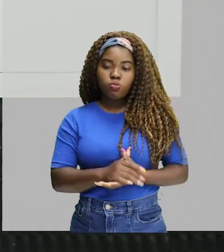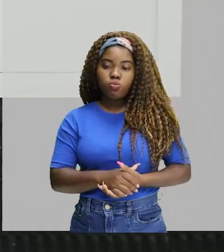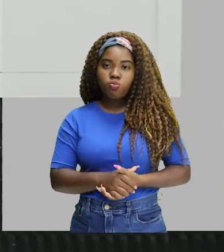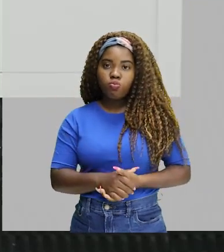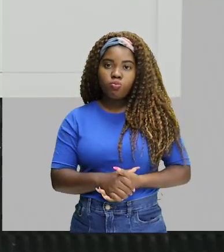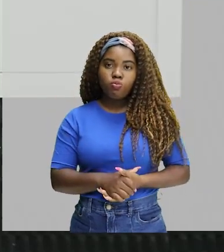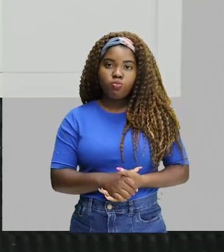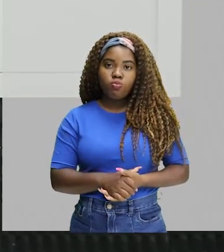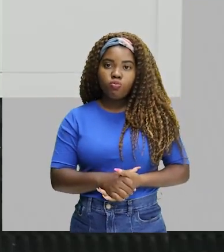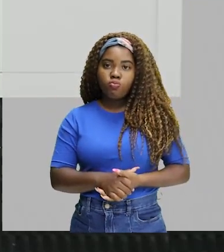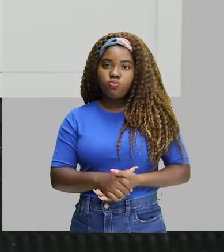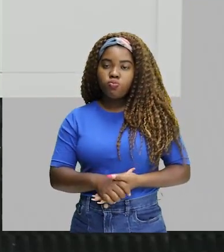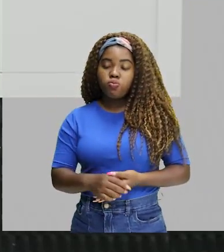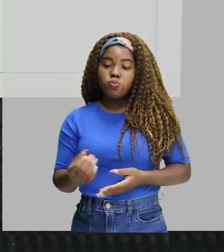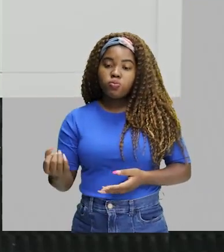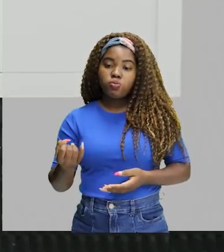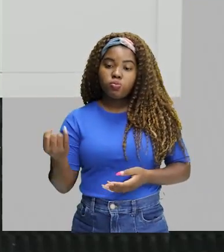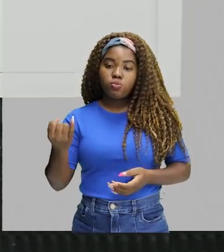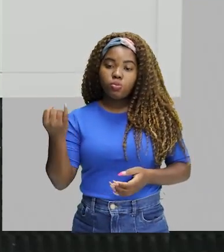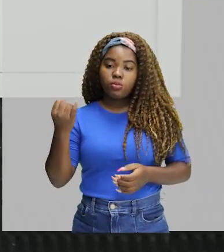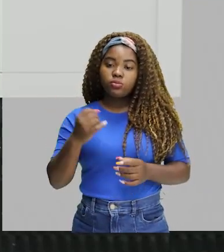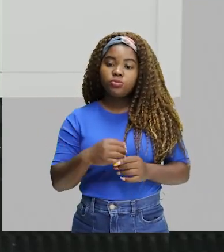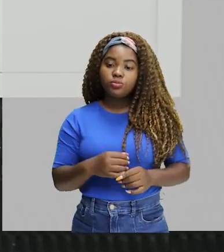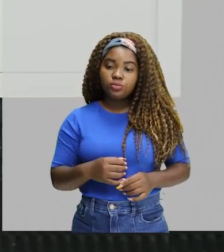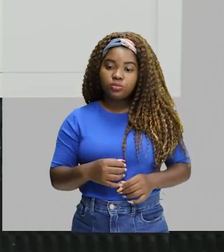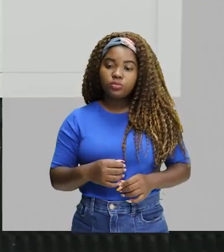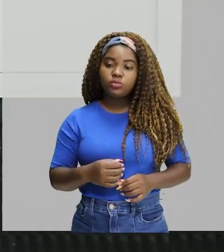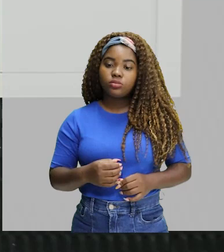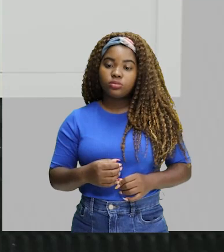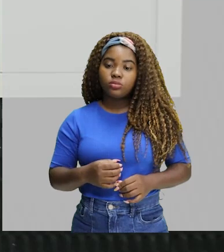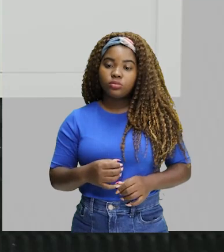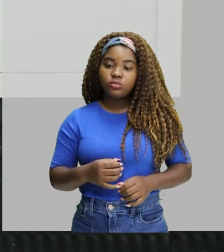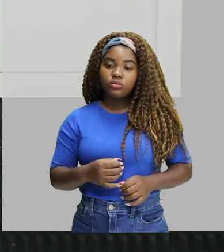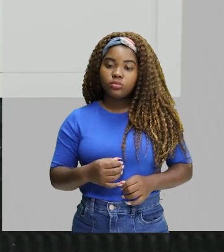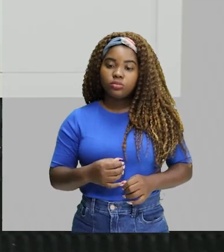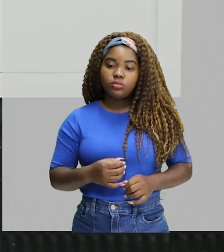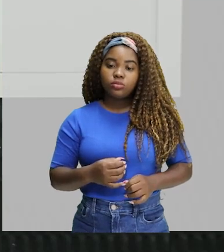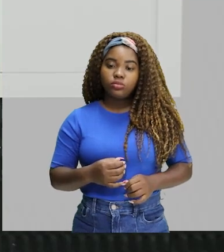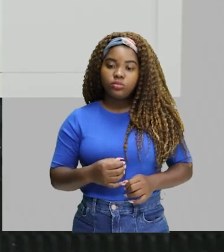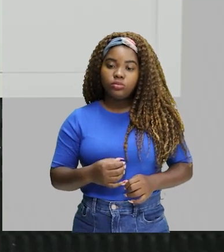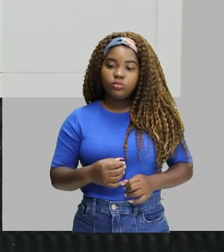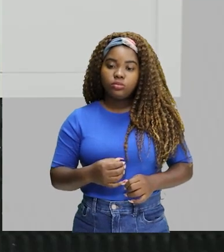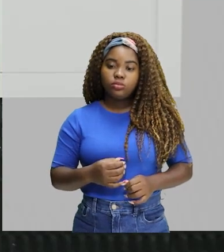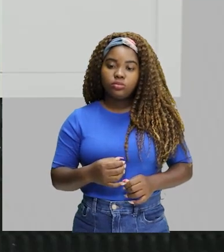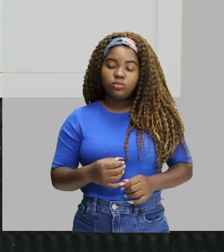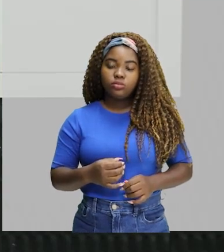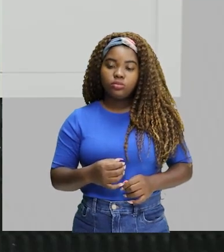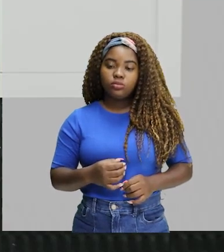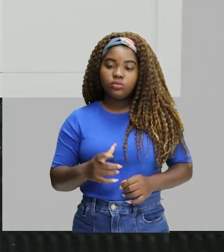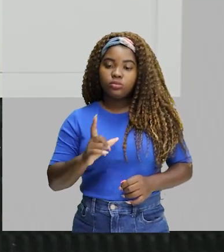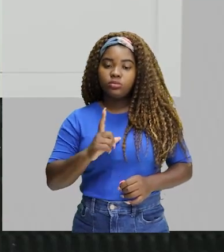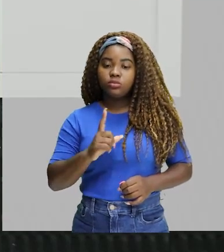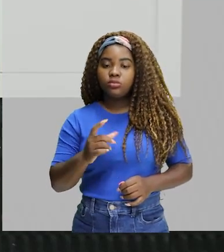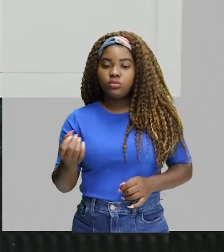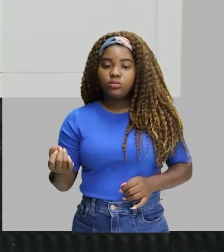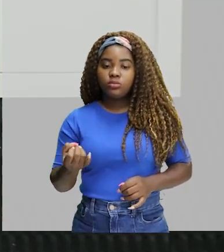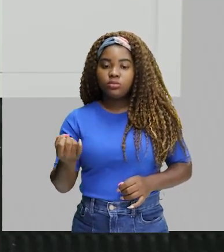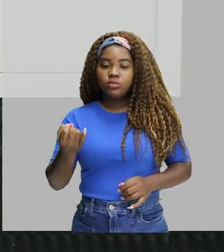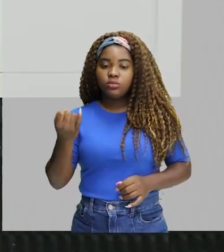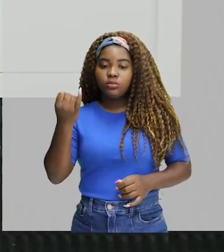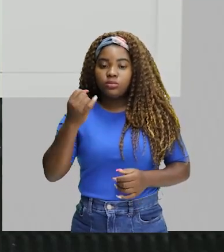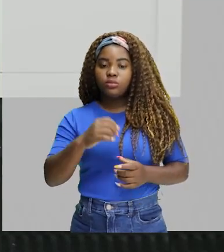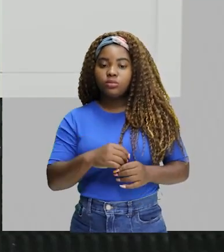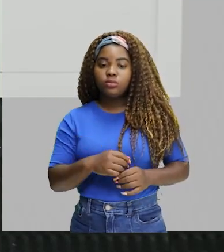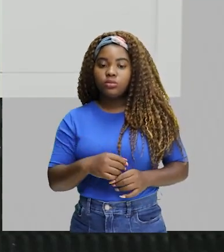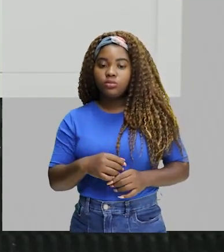ele vai ser muito importante, ó, ele vai ter grande importância, ele